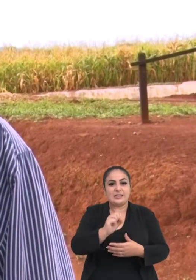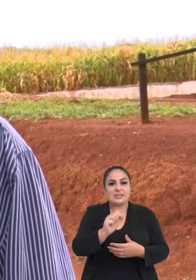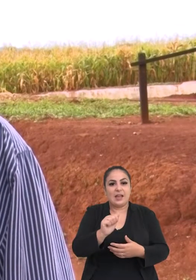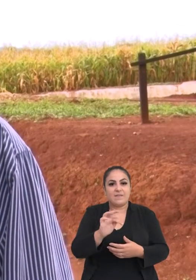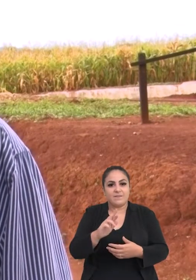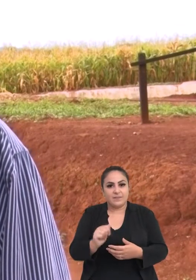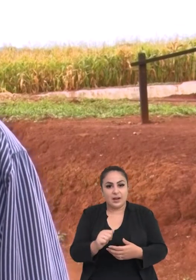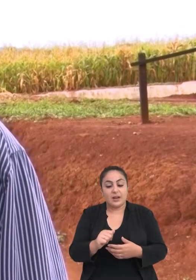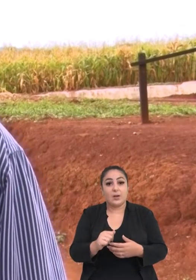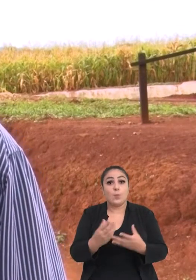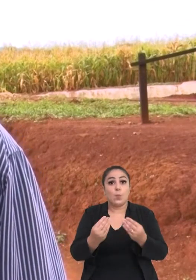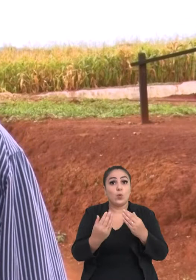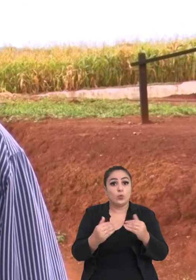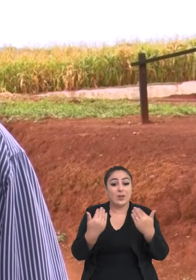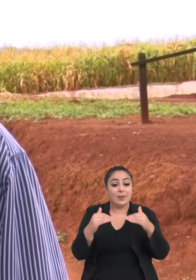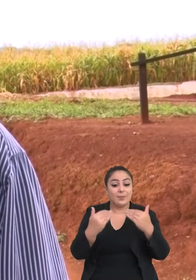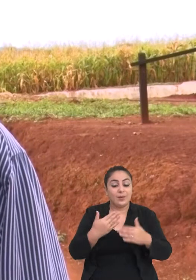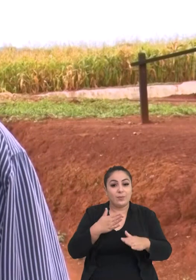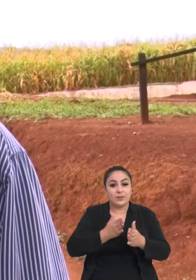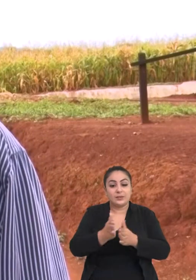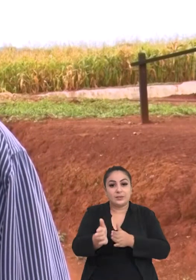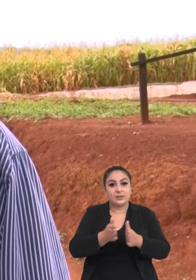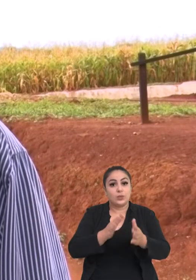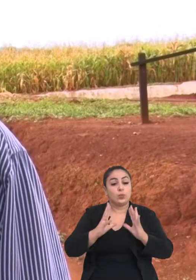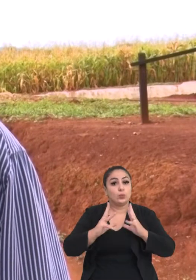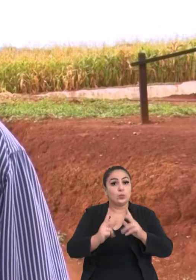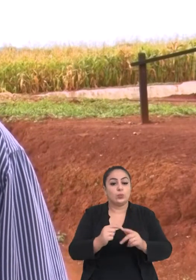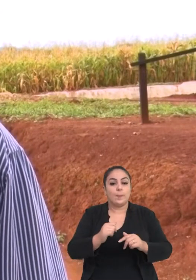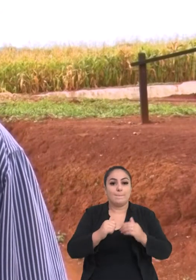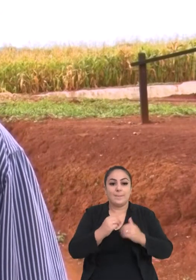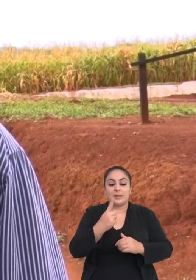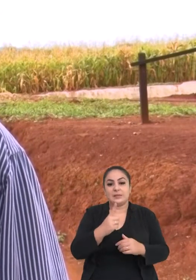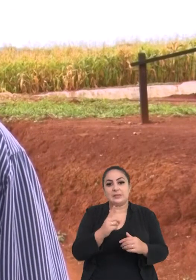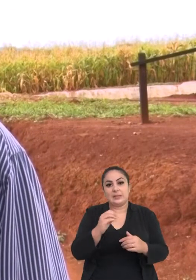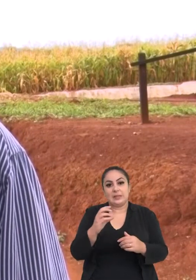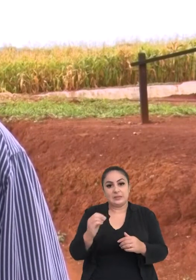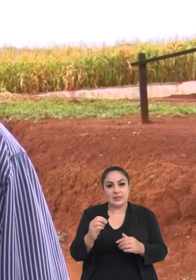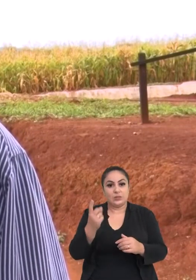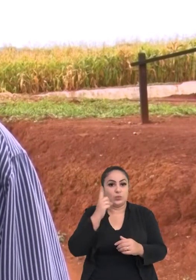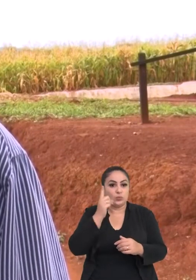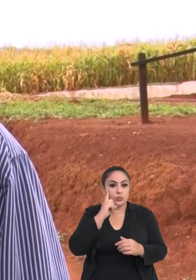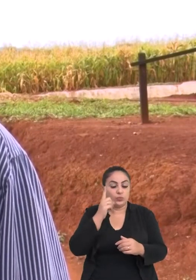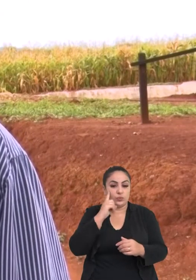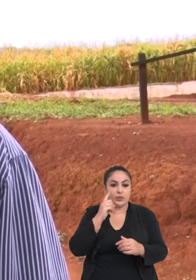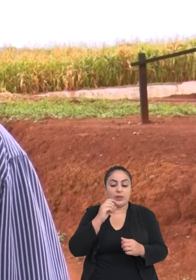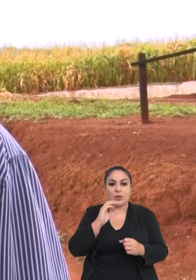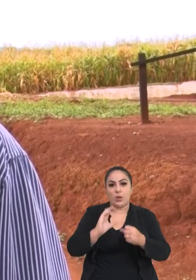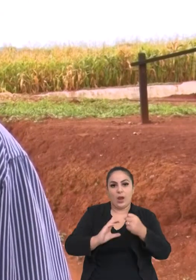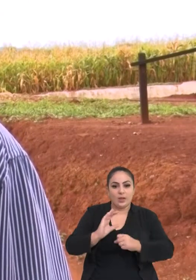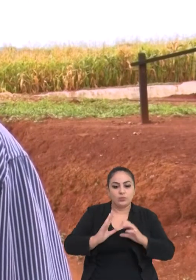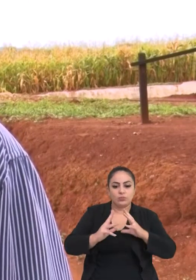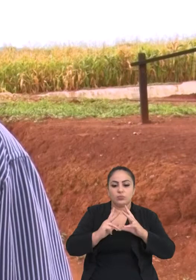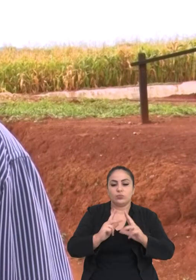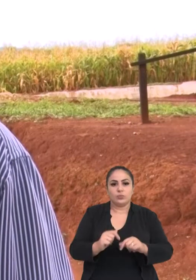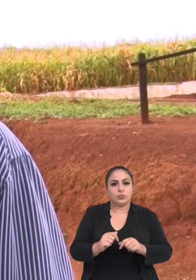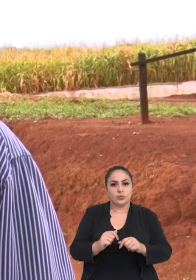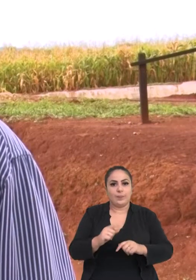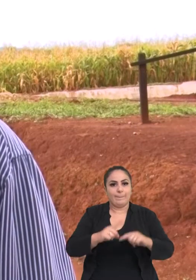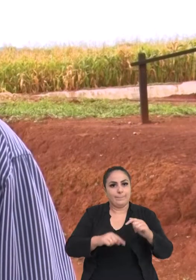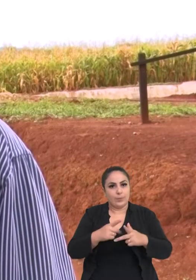dias. E o fluxo de caminhão é muito grande. Muito grande. Aqui passa mais de 100 caminhão por dia carregado